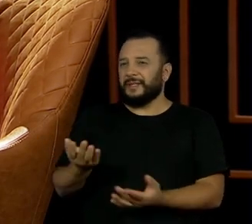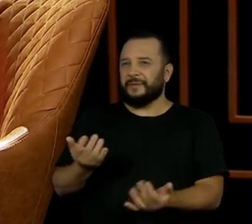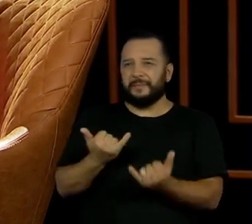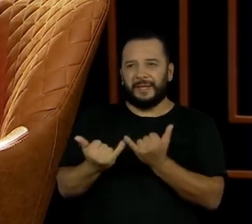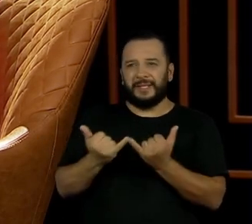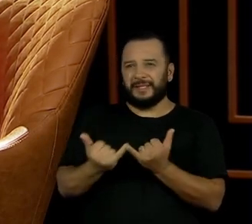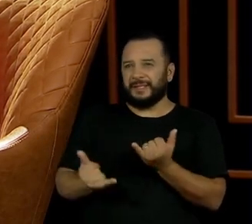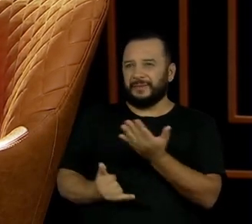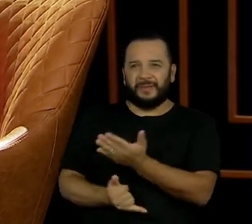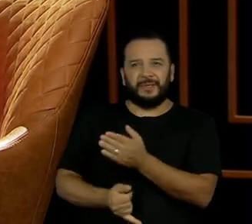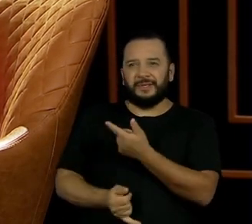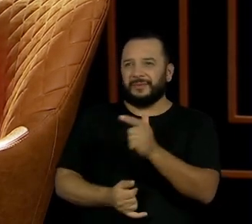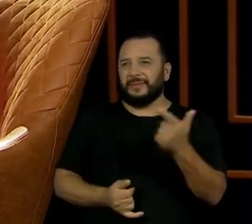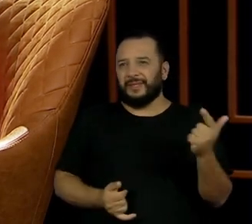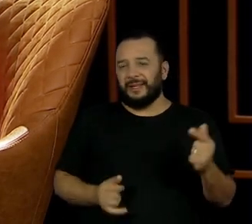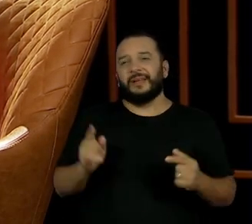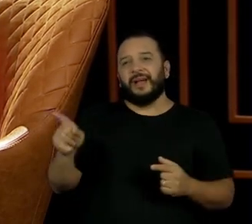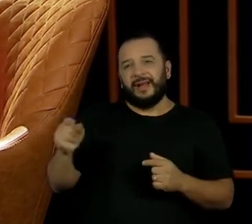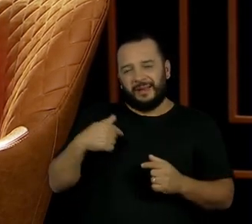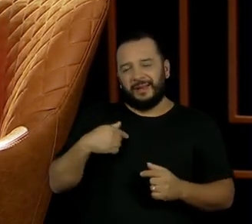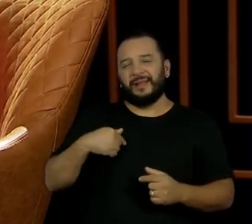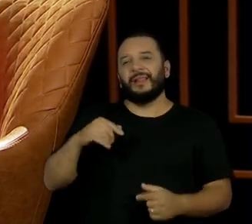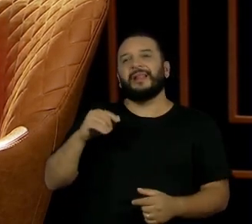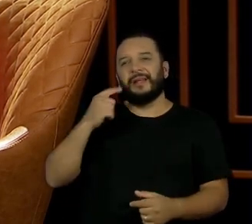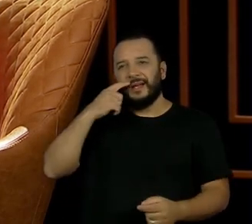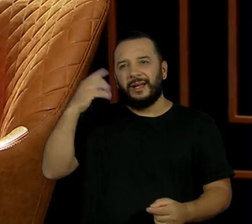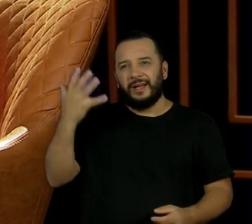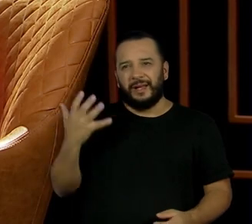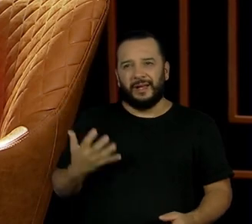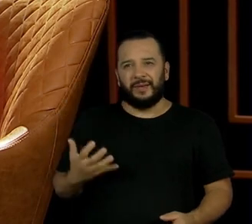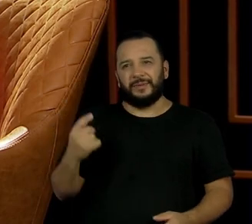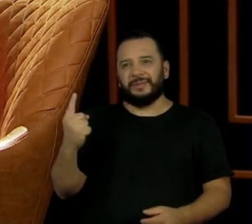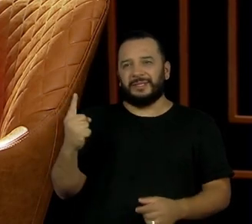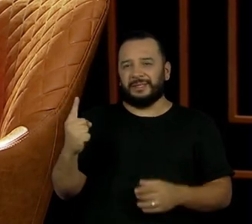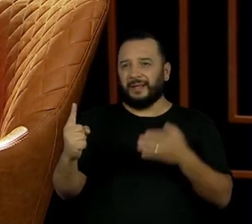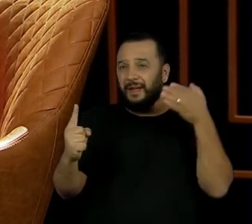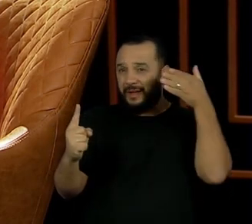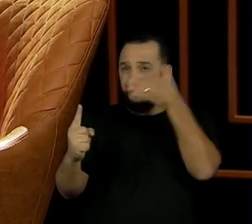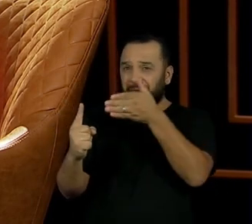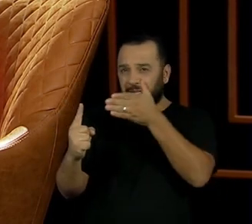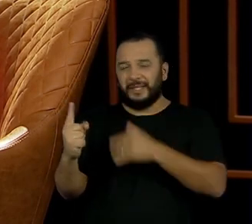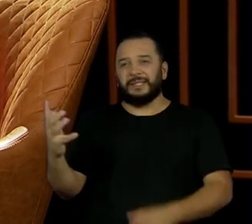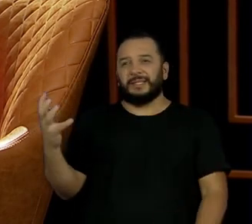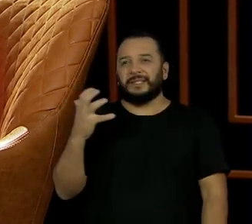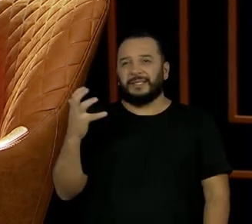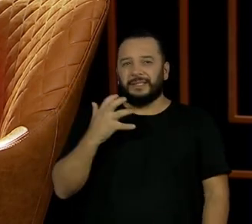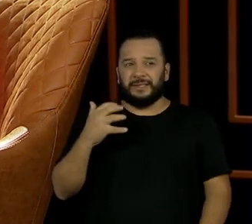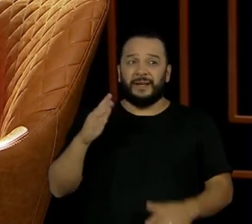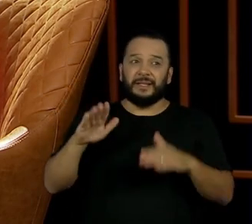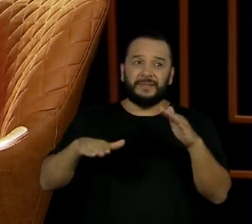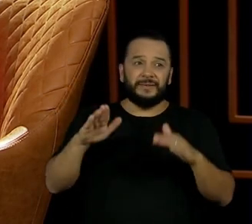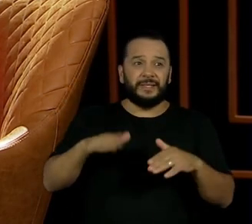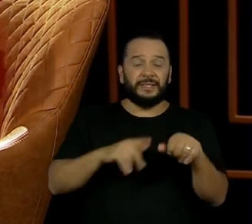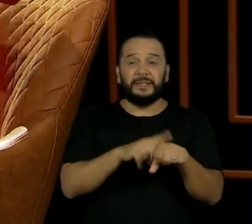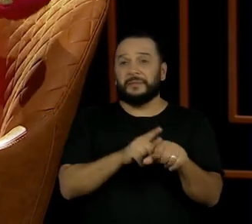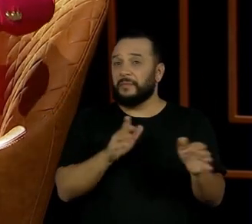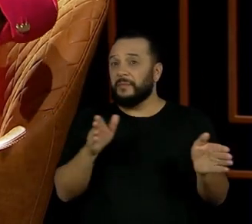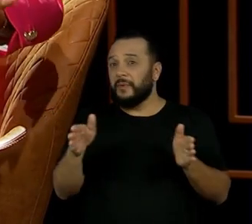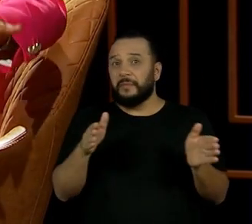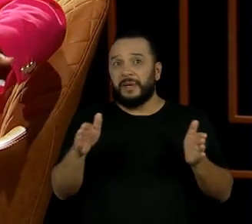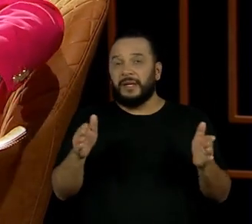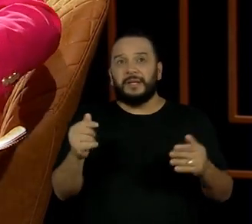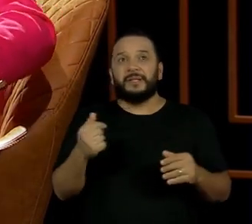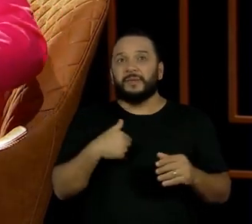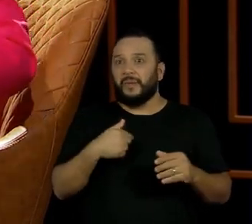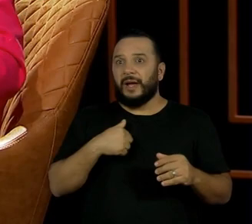aílsa sempre foi minha referência minha inspiração mesmo no momento em que ela não estava ali tipo